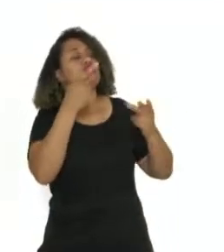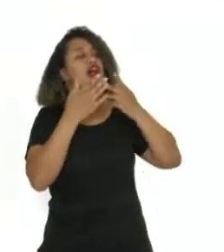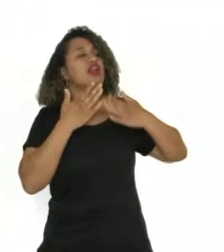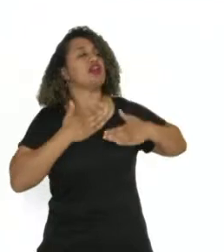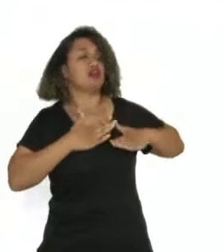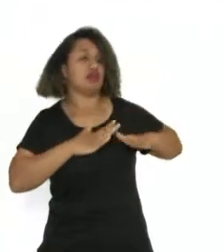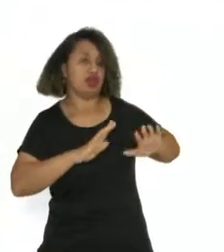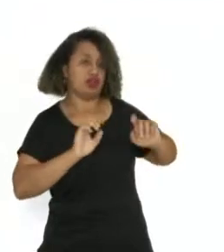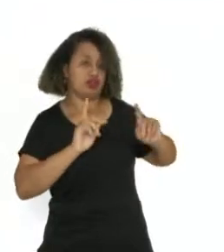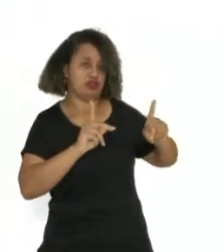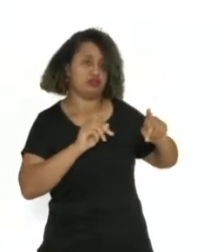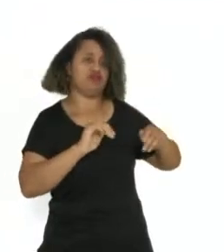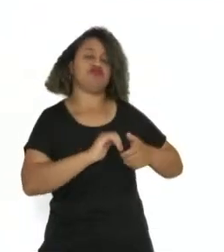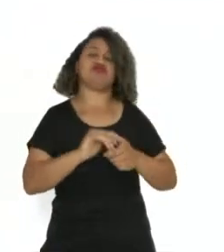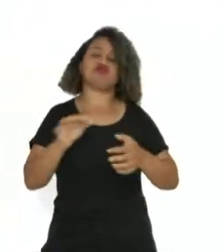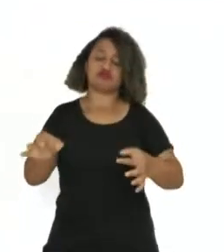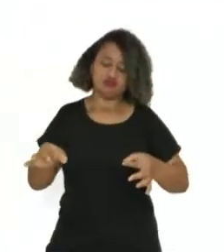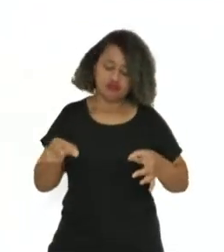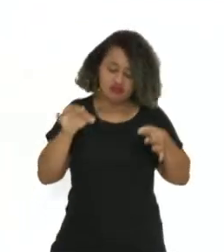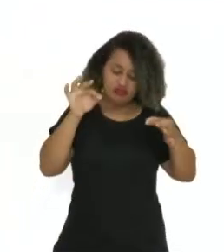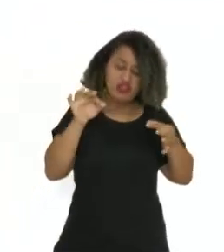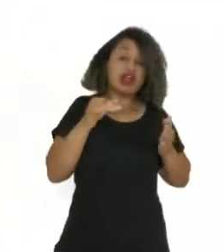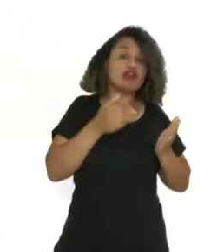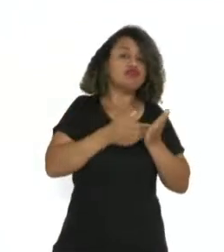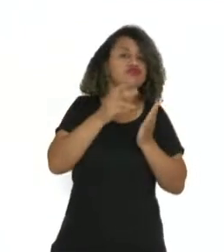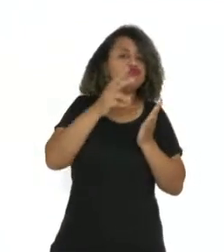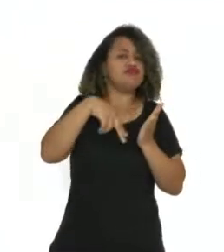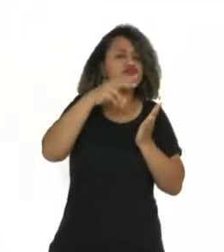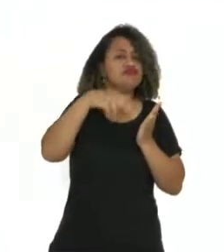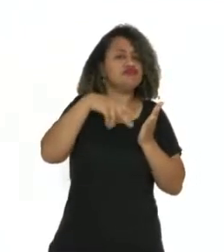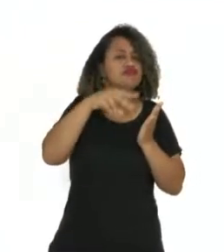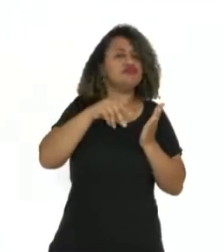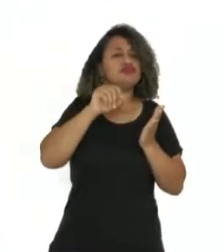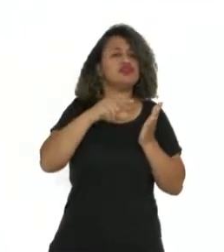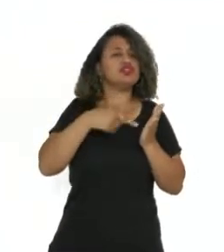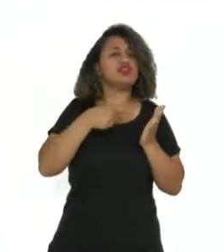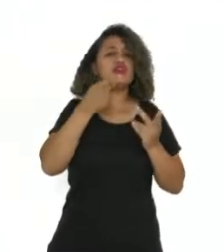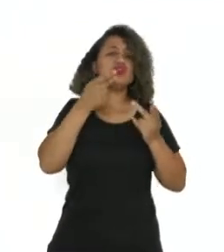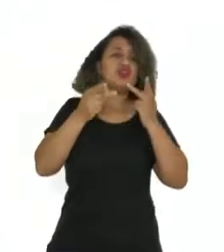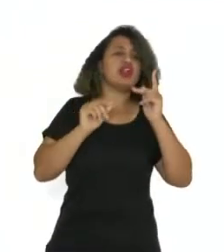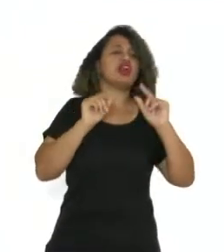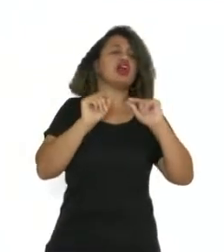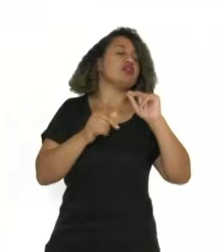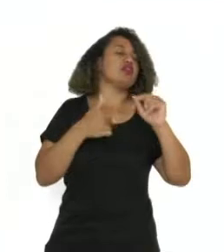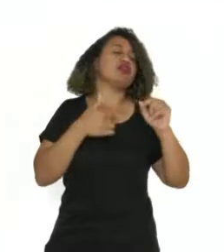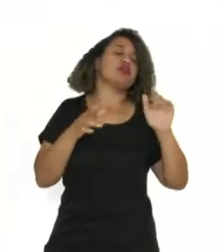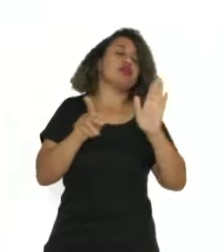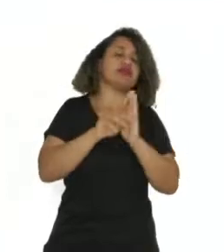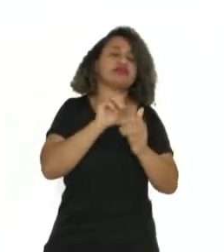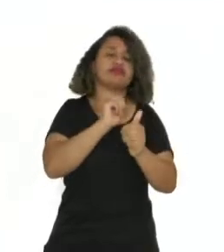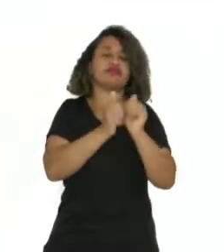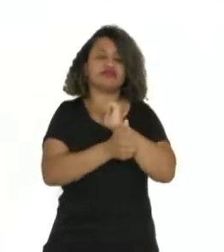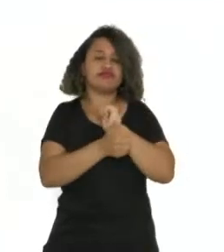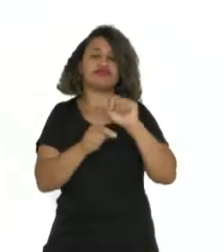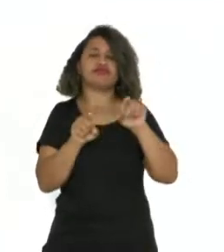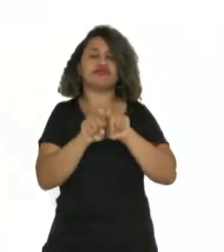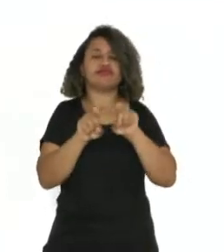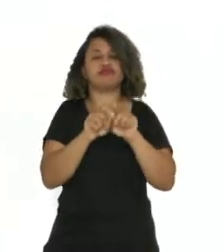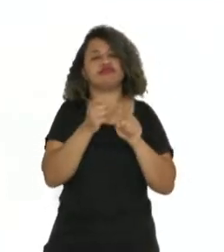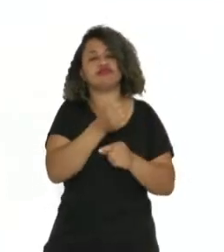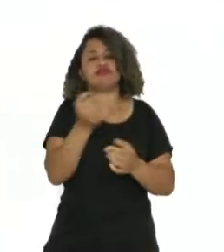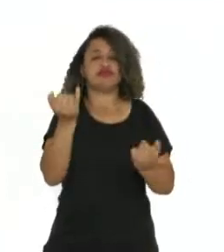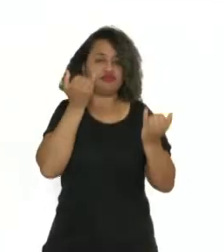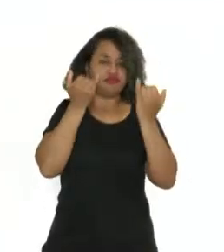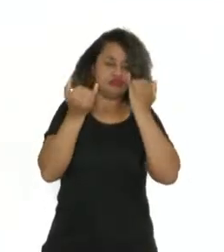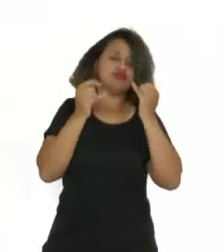direito." Peguei o jornal e comecei a ler o comentário que contava façanhas esportivas e dava algumas